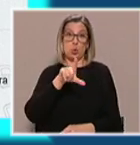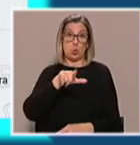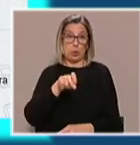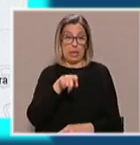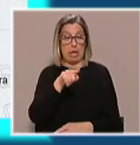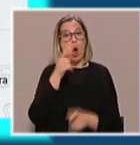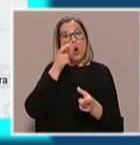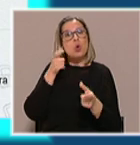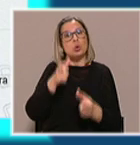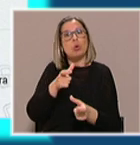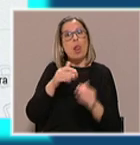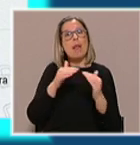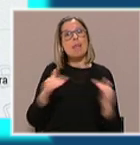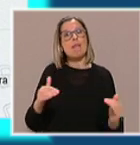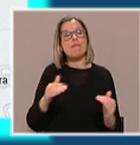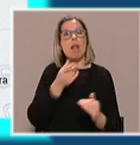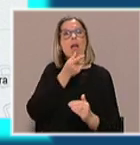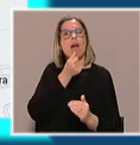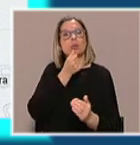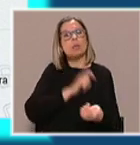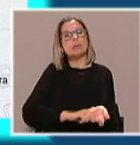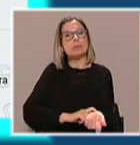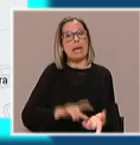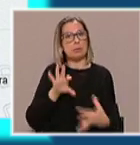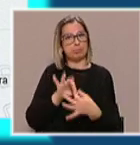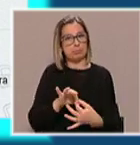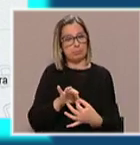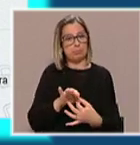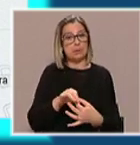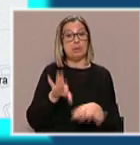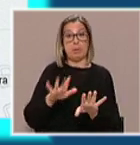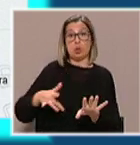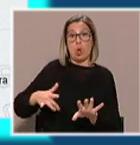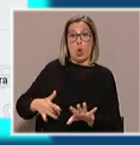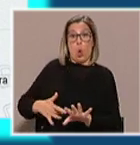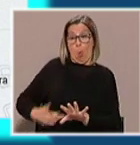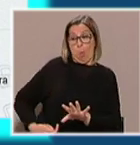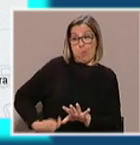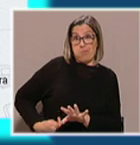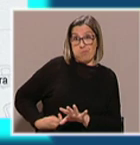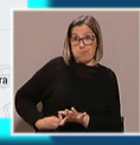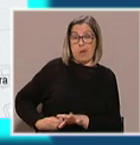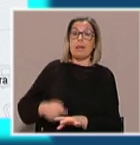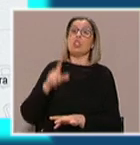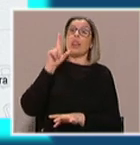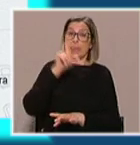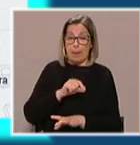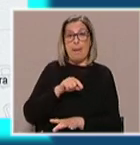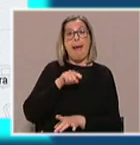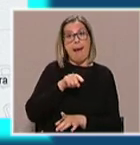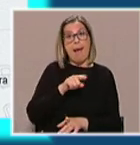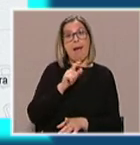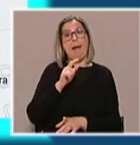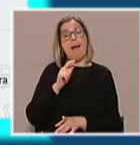sangue. Porém, o pâncreas também é considerada uma glândula exócrina. E